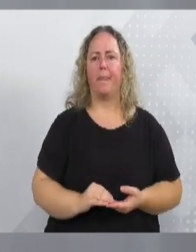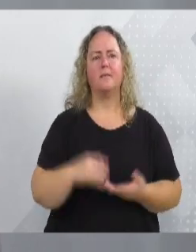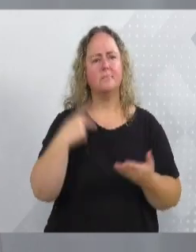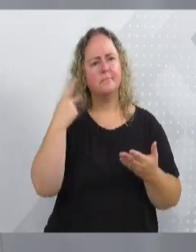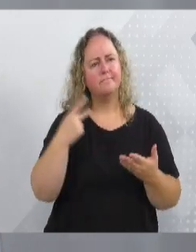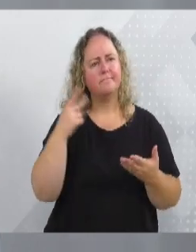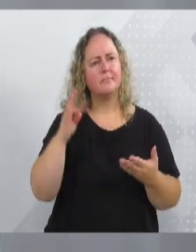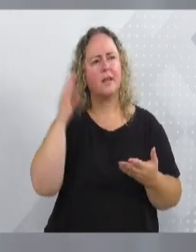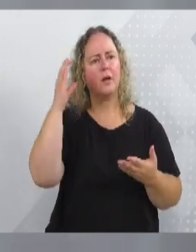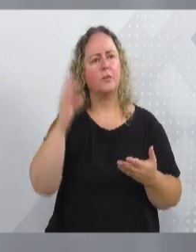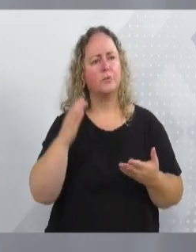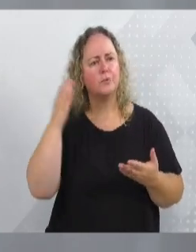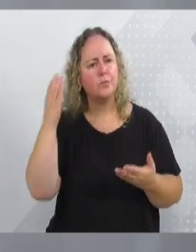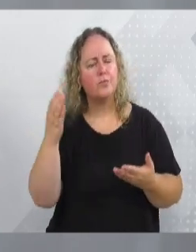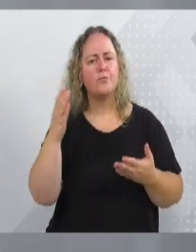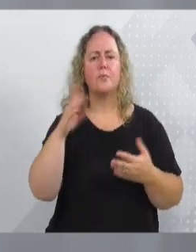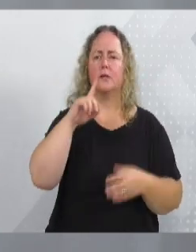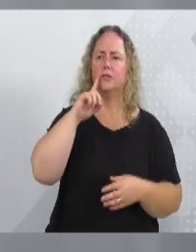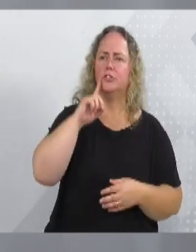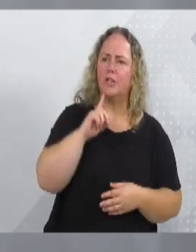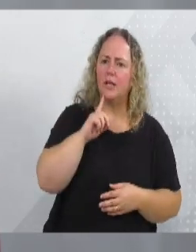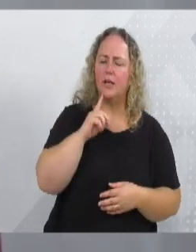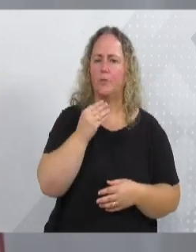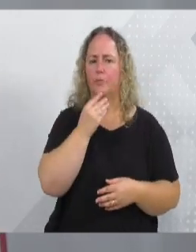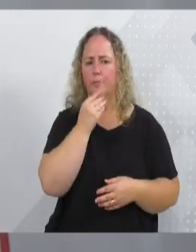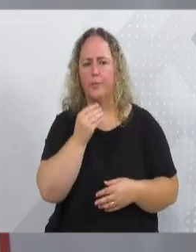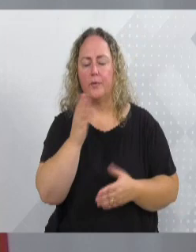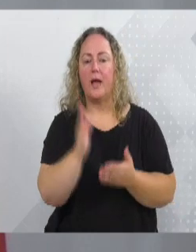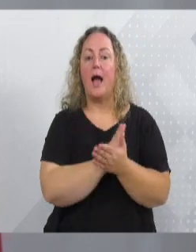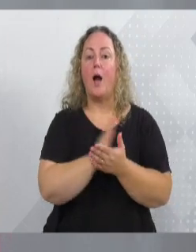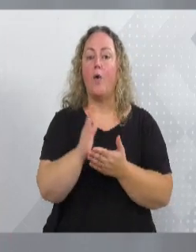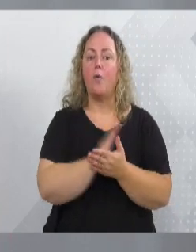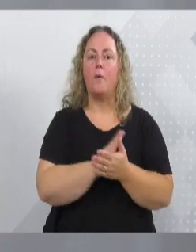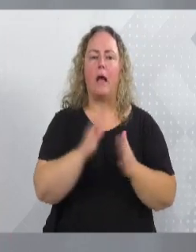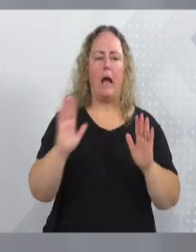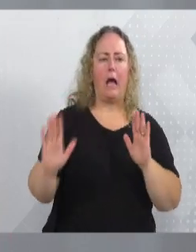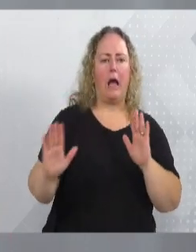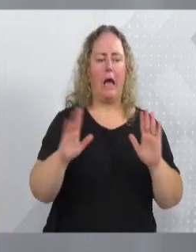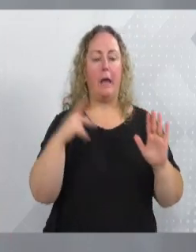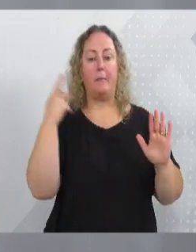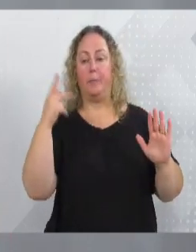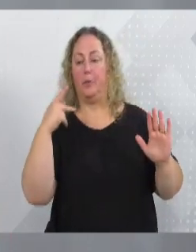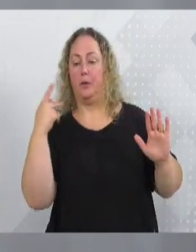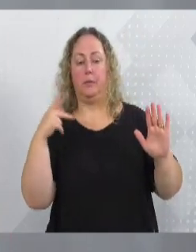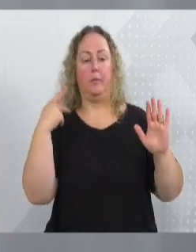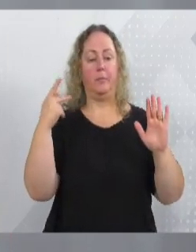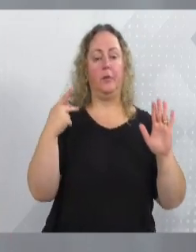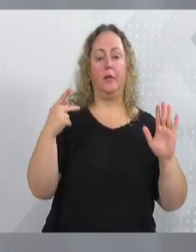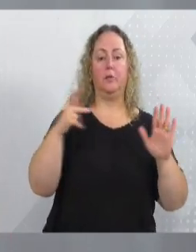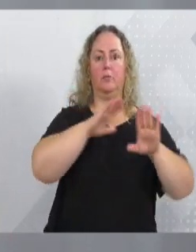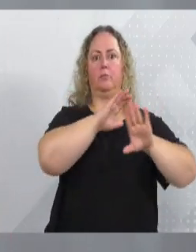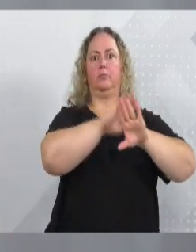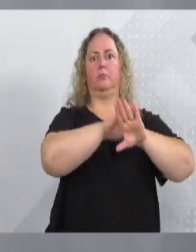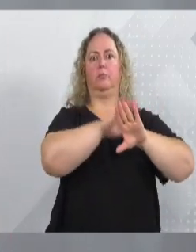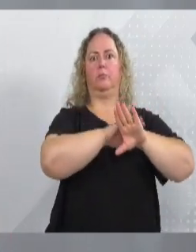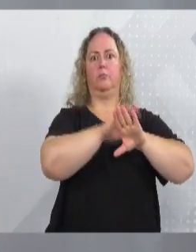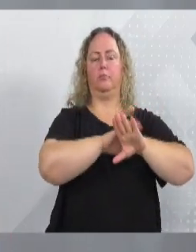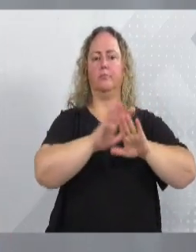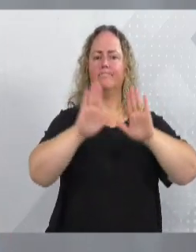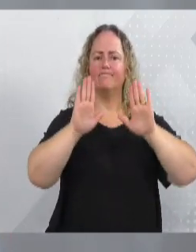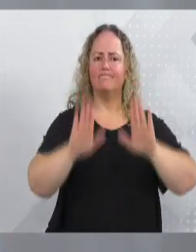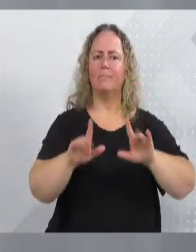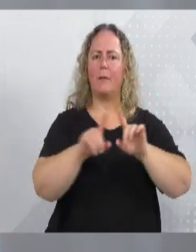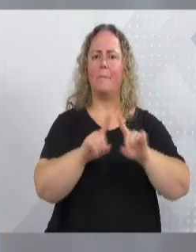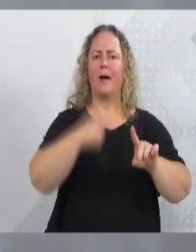Tuca, vereador Diego Nazato, vereador Bruno, elas costumam politizar as coisas de um lado muito ideológico. O que não é o